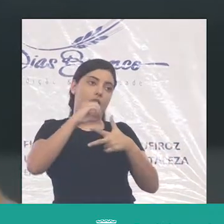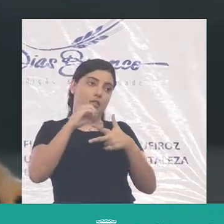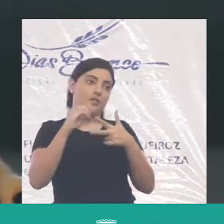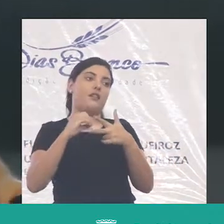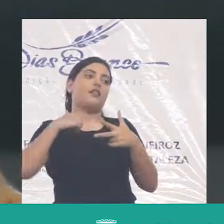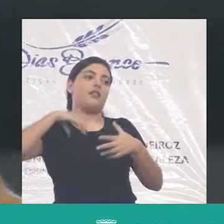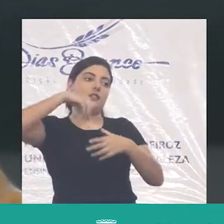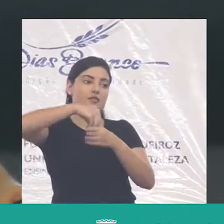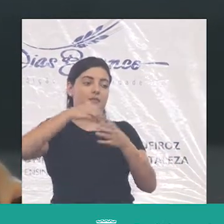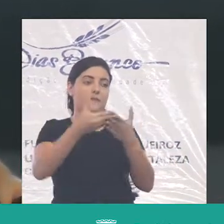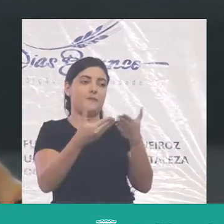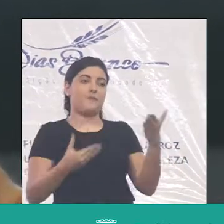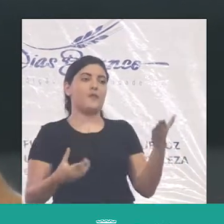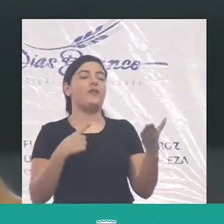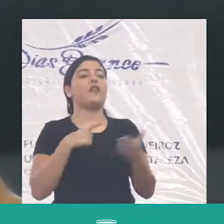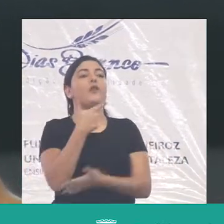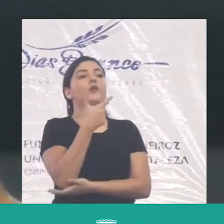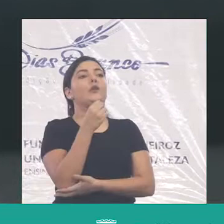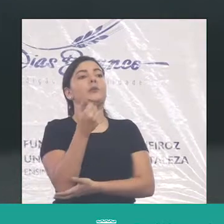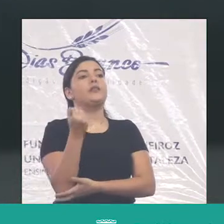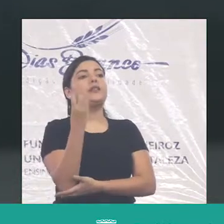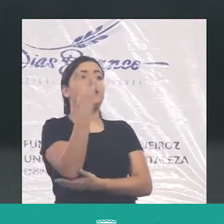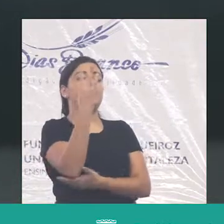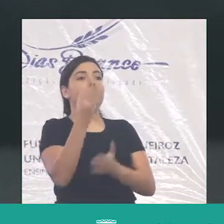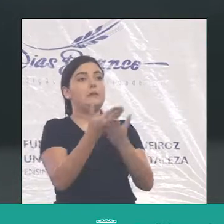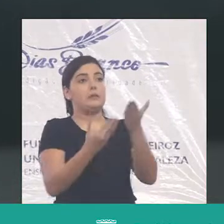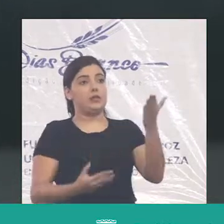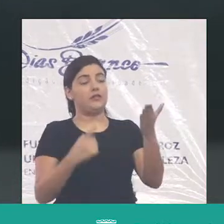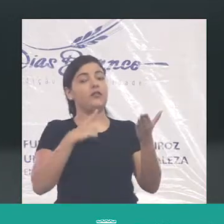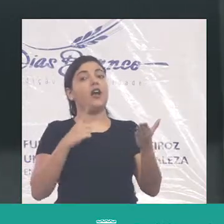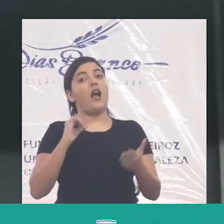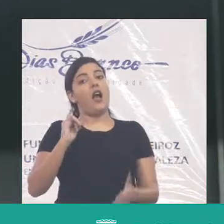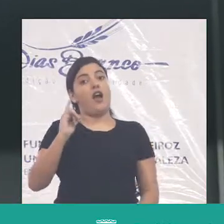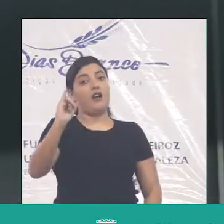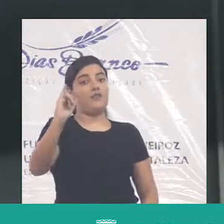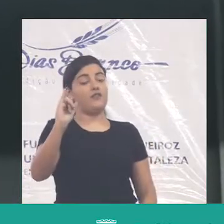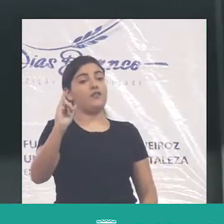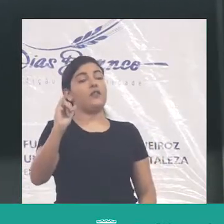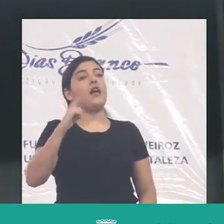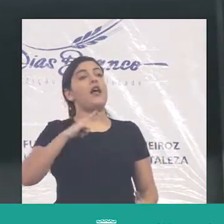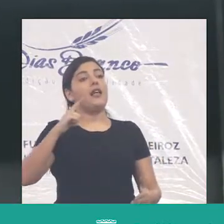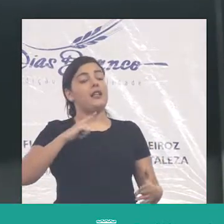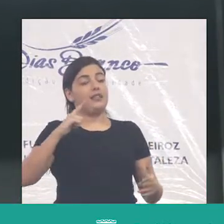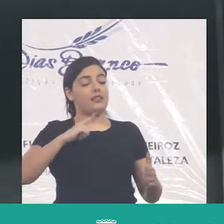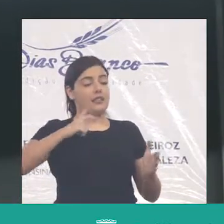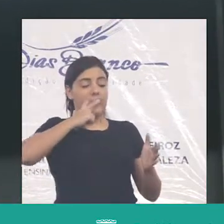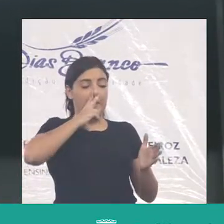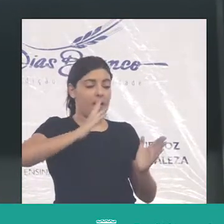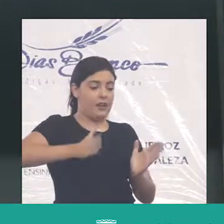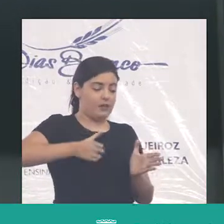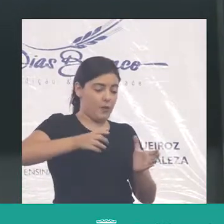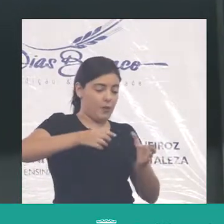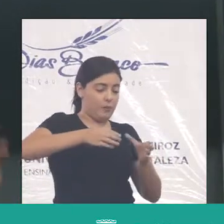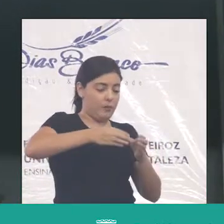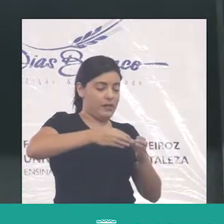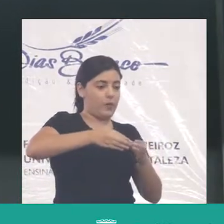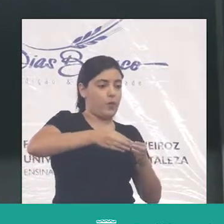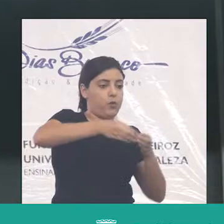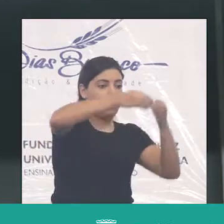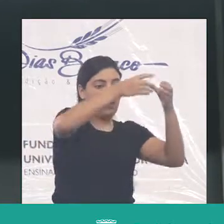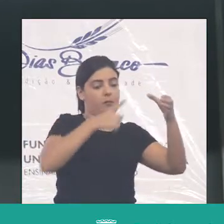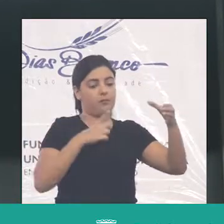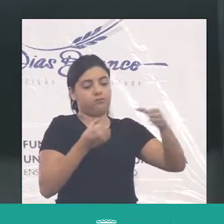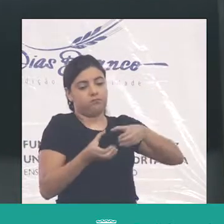prova, está escrito isso lá na prova de 2013. Ele avisou para você que essa figura era um prisma, e era um prisma